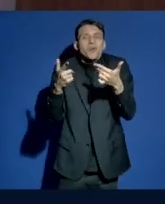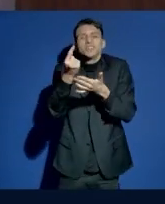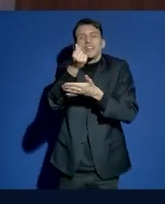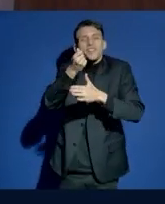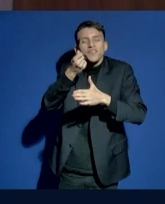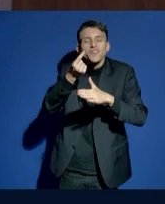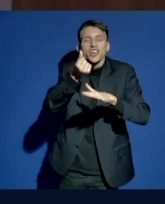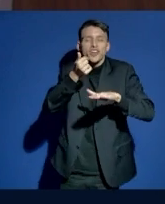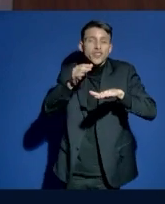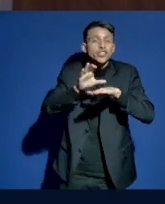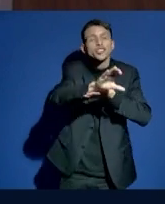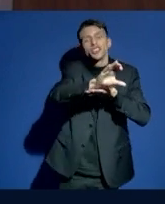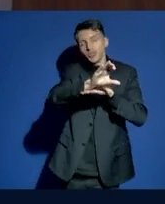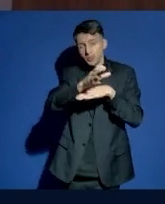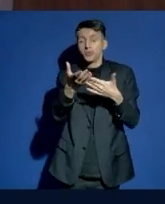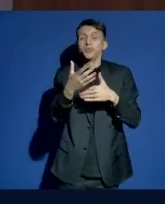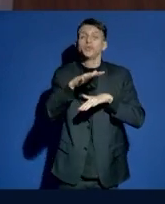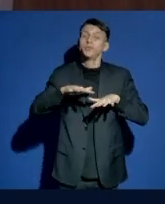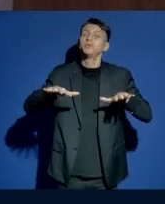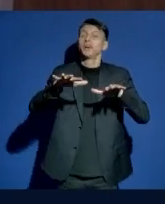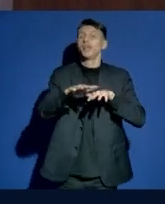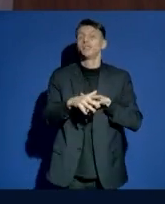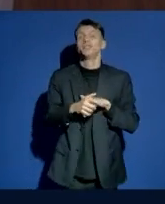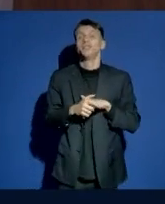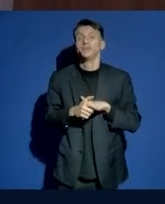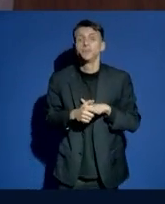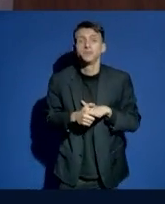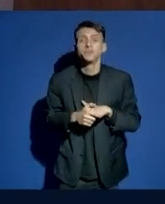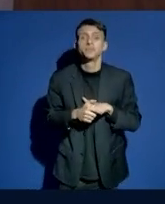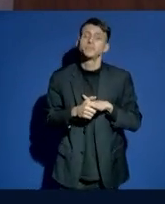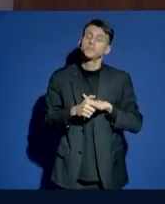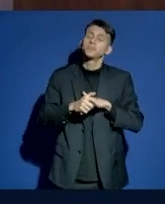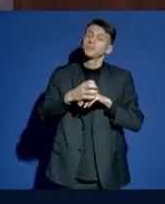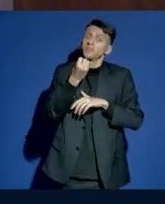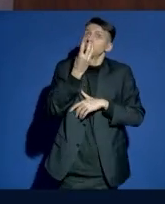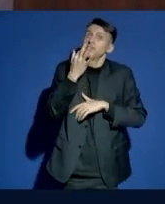mercado biológico. E, enfim,